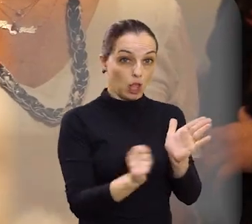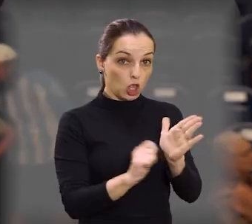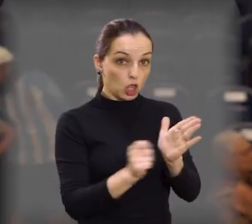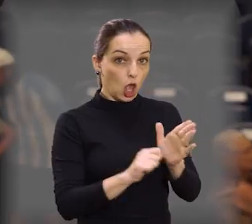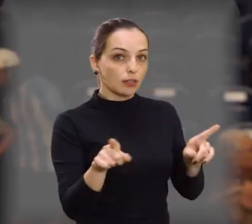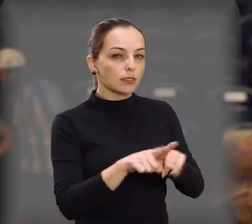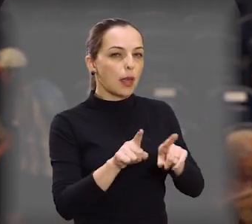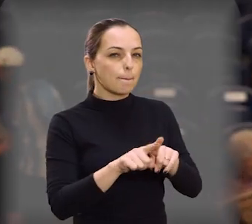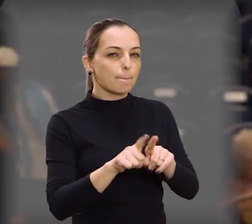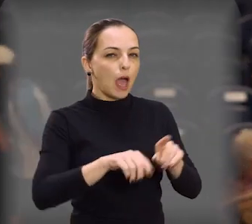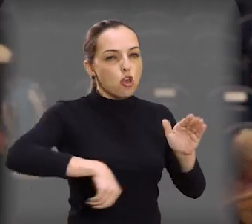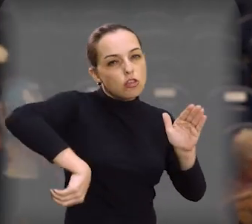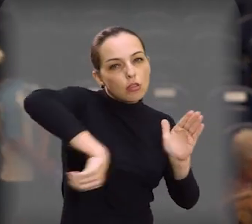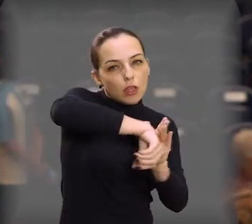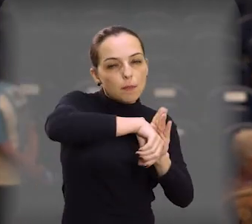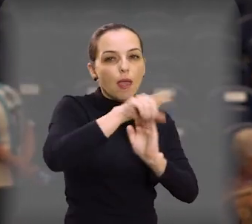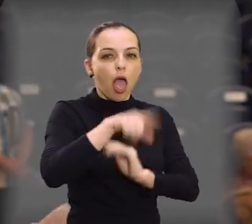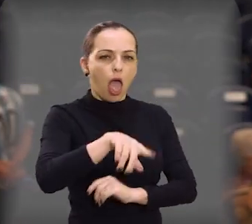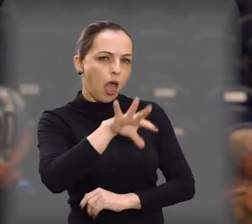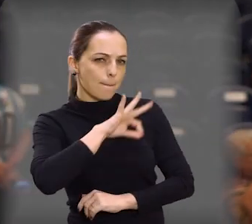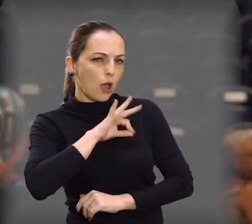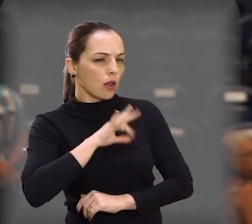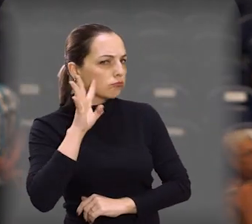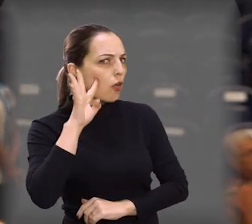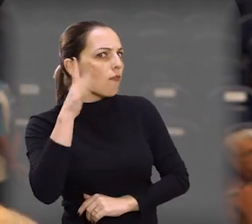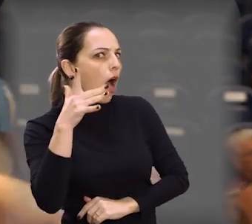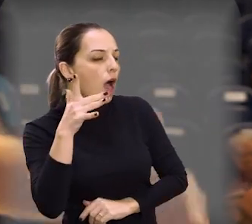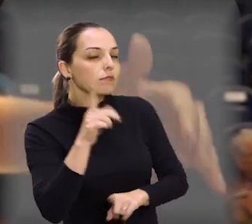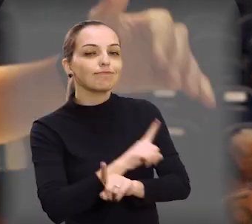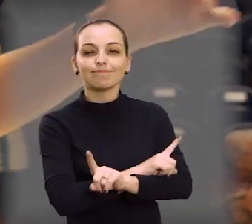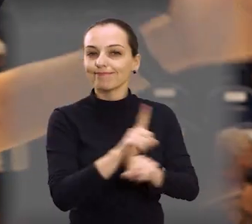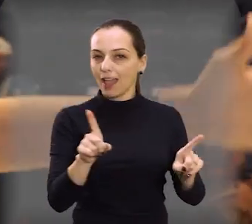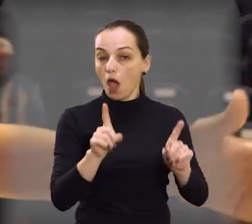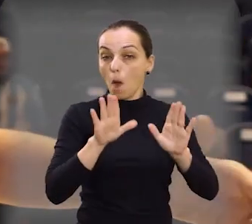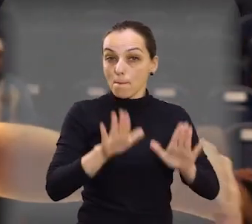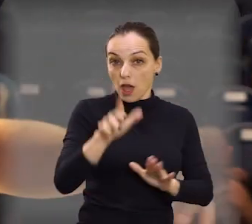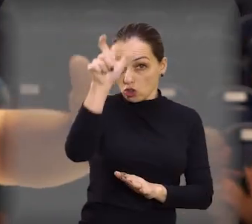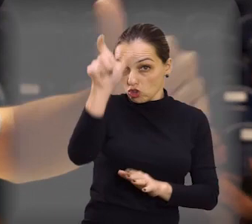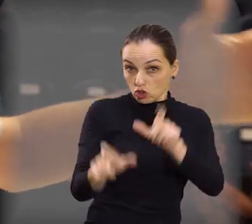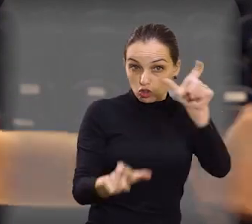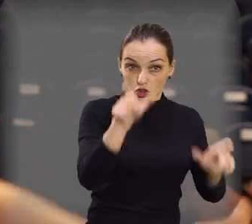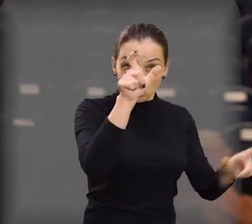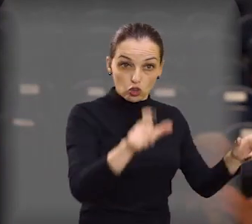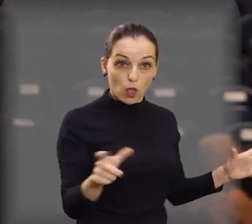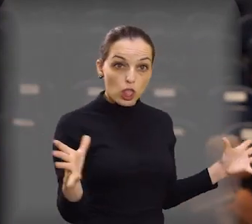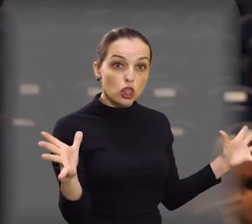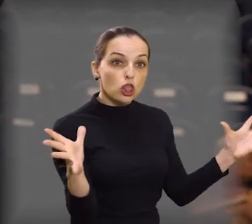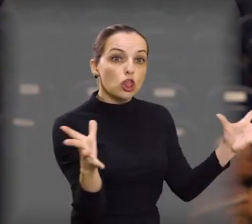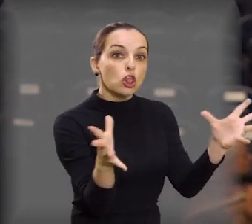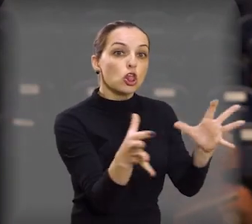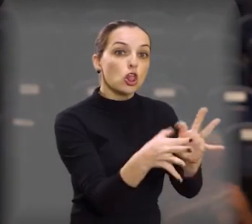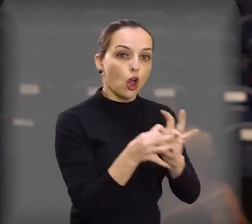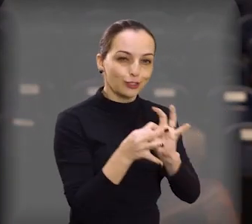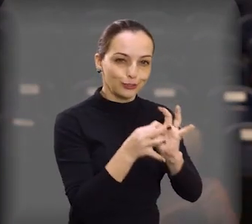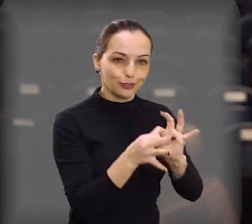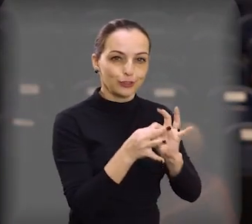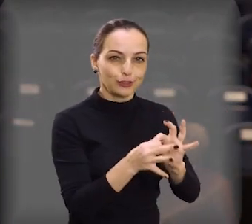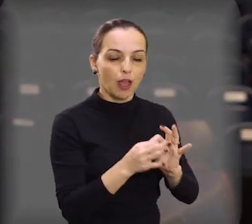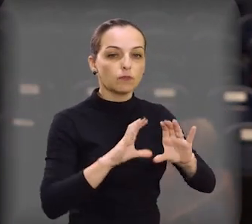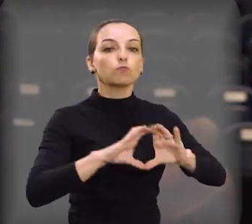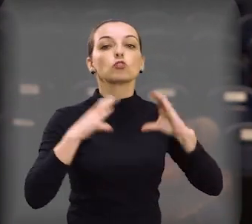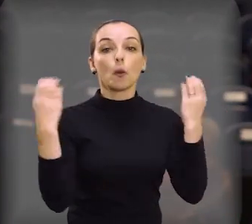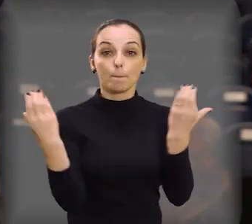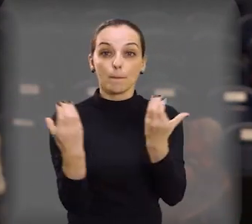parte. Eu acredito que a solução para os nossos problemas de drogas, de índice criminal, não é a polícia quem vai